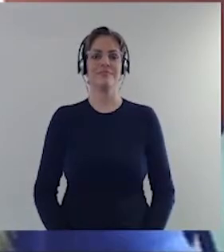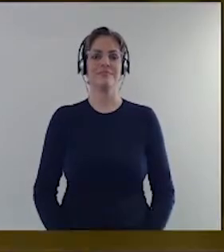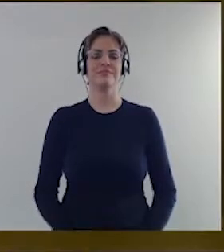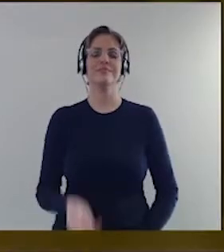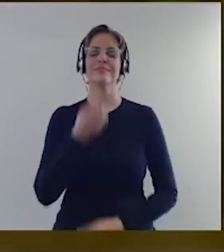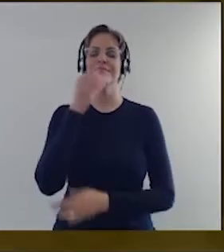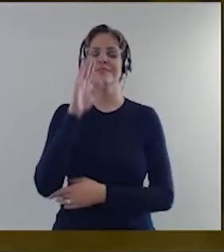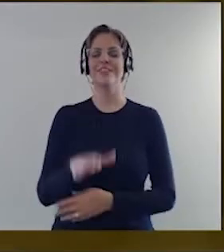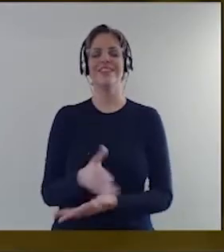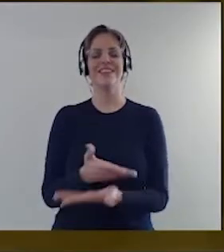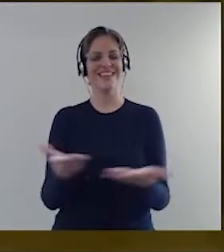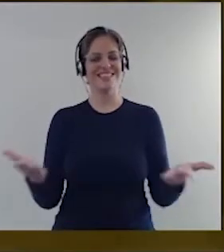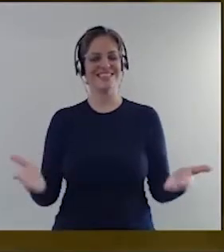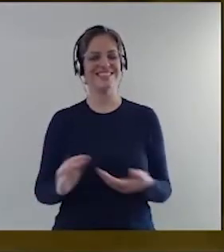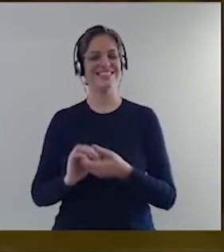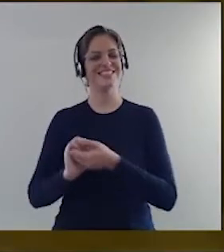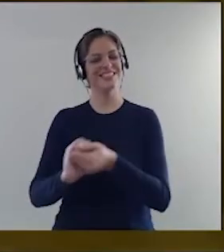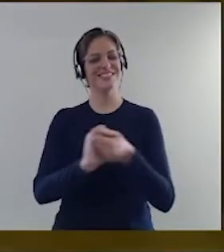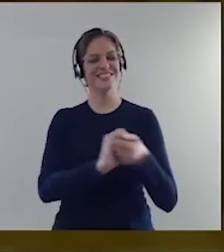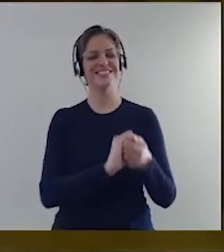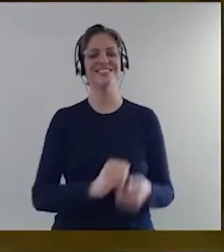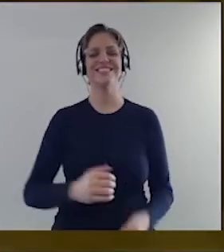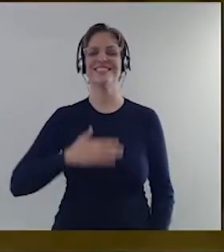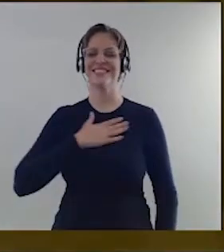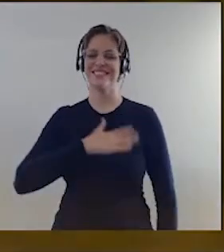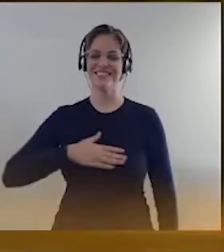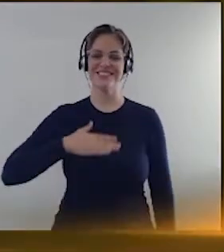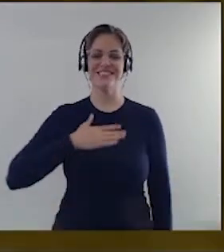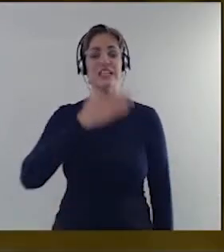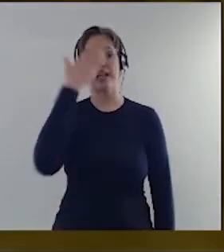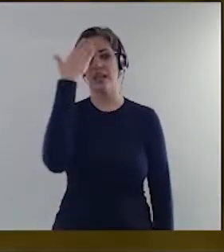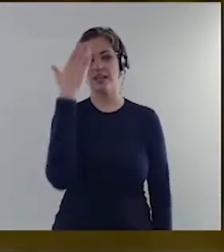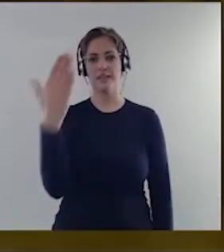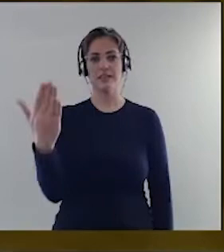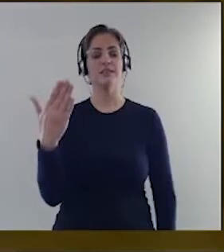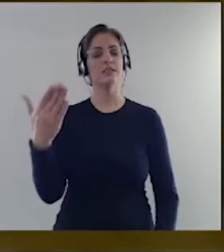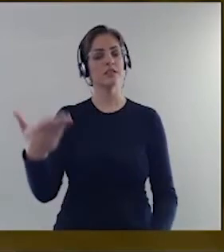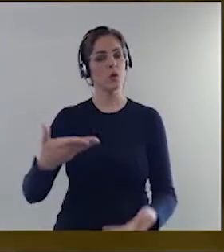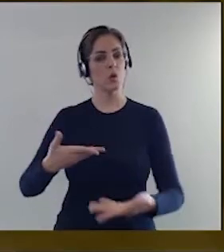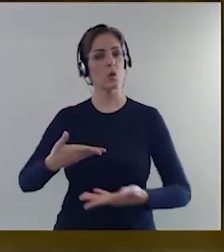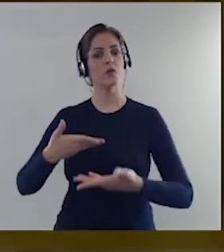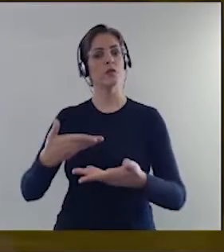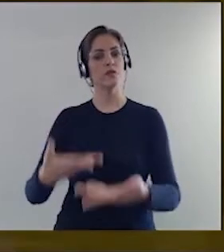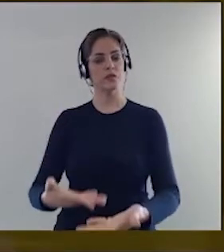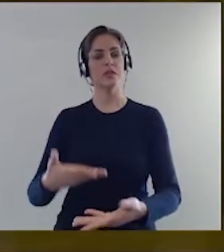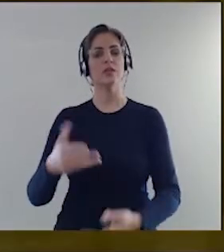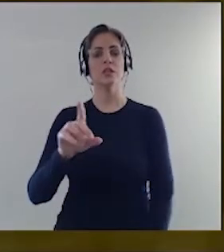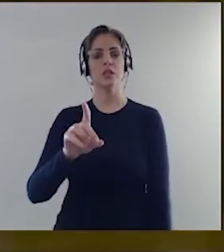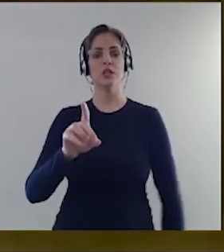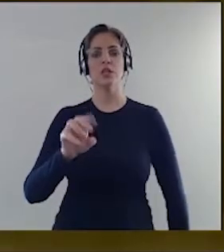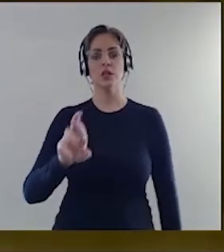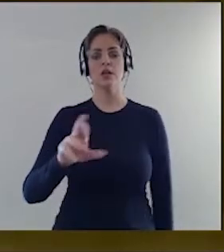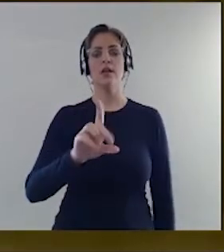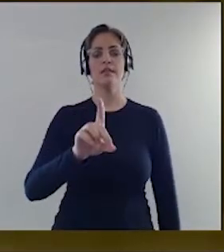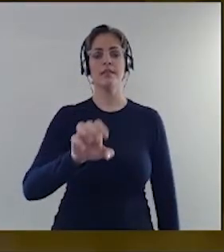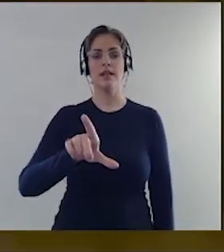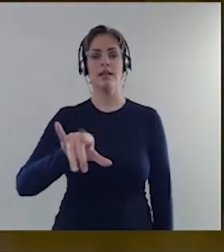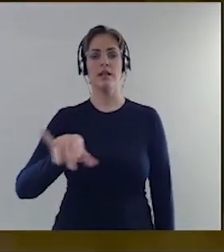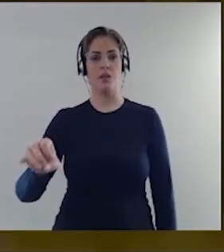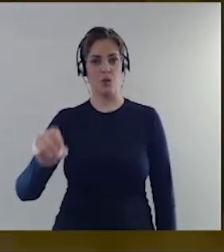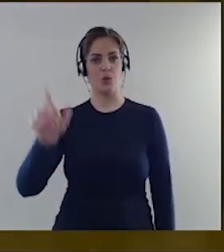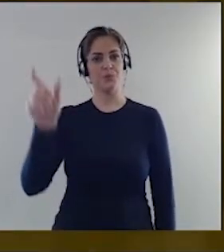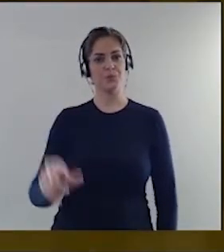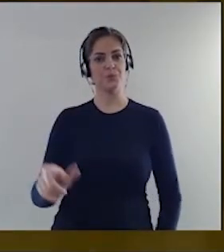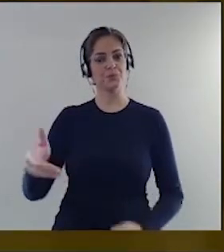Muito boa tarde. Eu gostaria inicialmente de agradecer o convite que recebi do Dr. Délio Lins e Silva